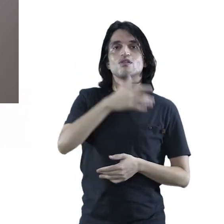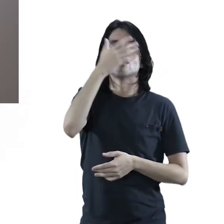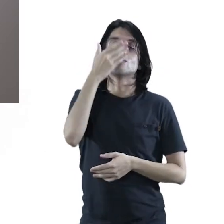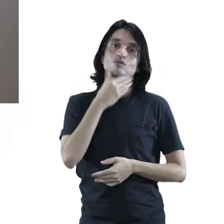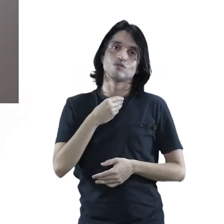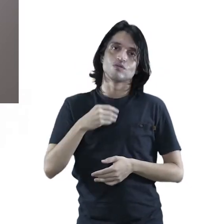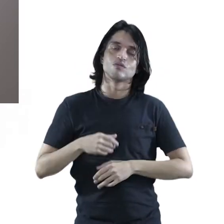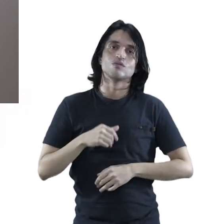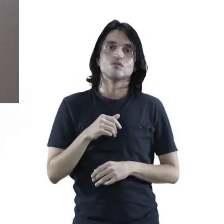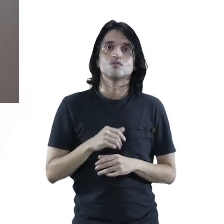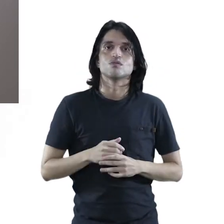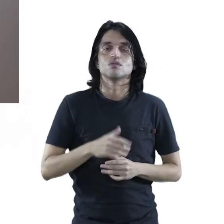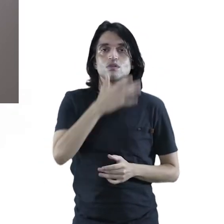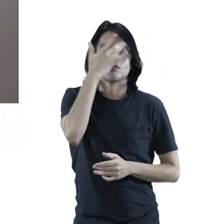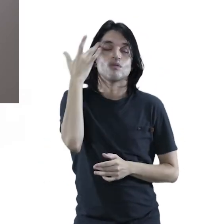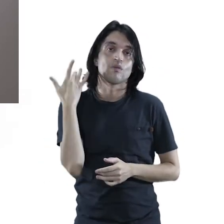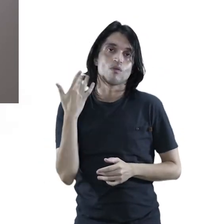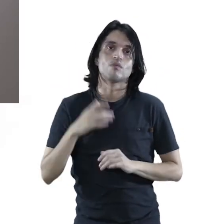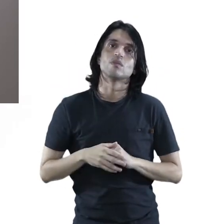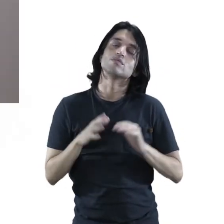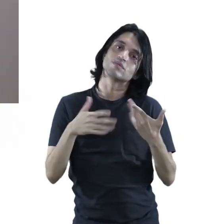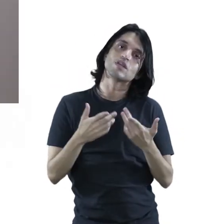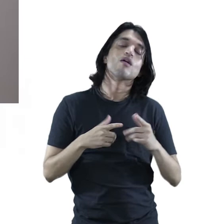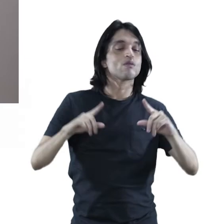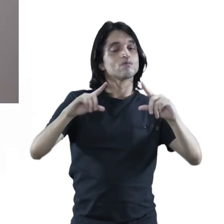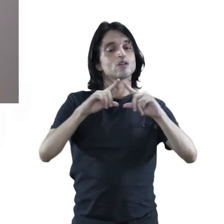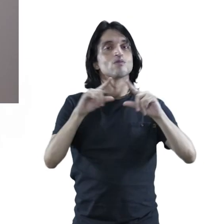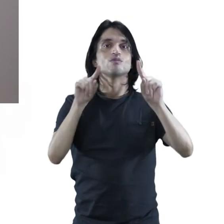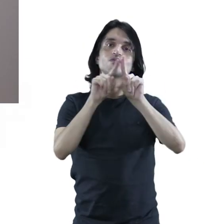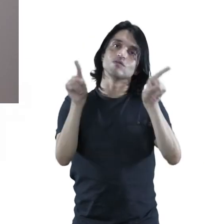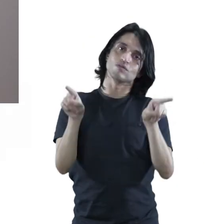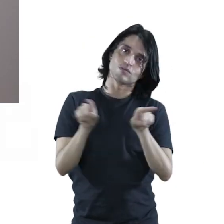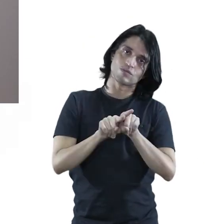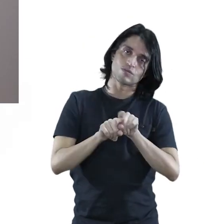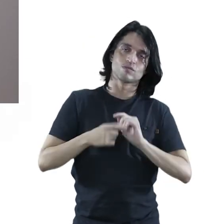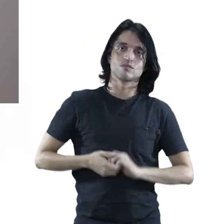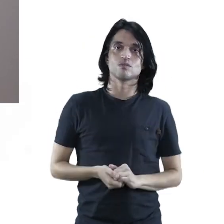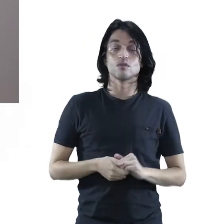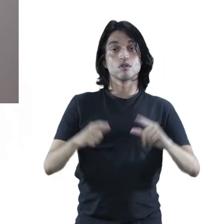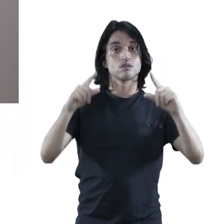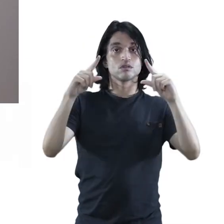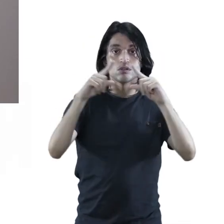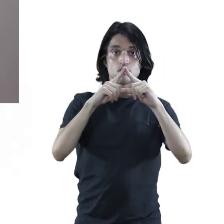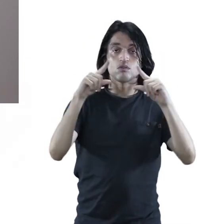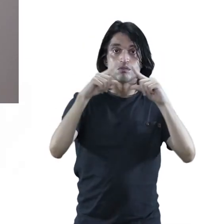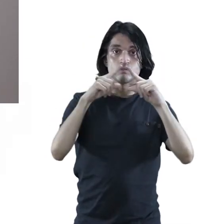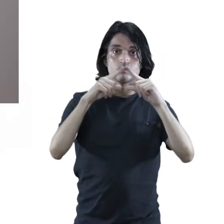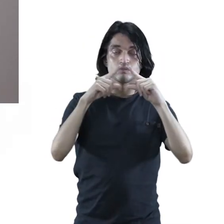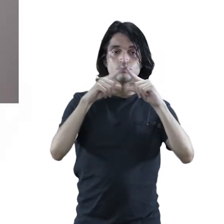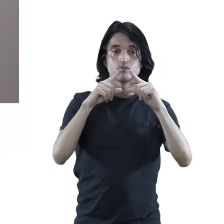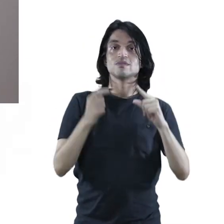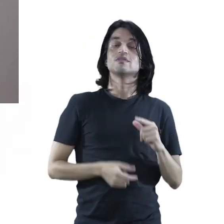os primórdios, início da história da humanidade. Vamos com mais um pouquinho de geometria, agora com figuras